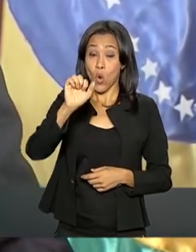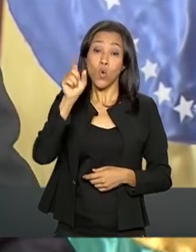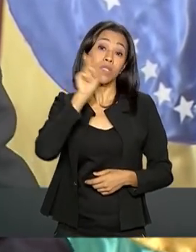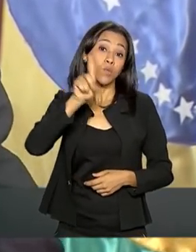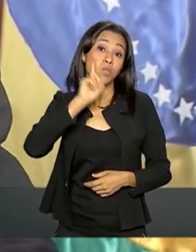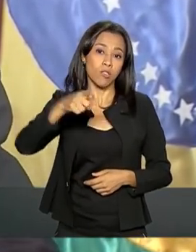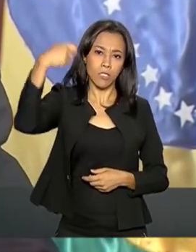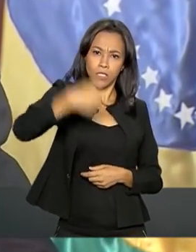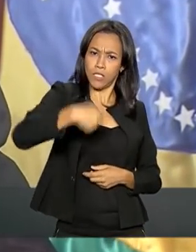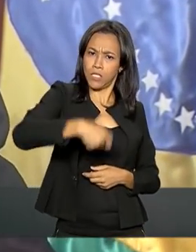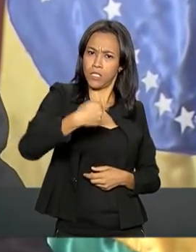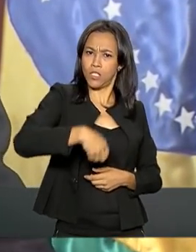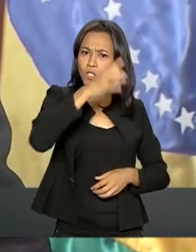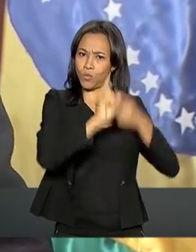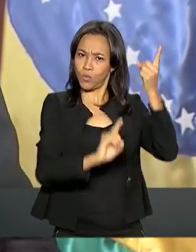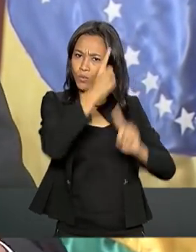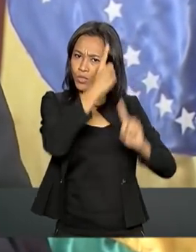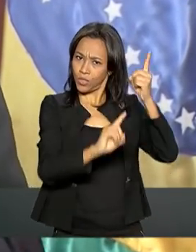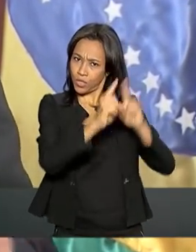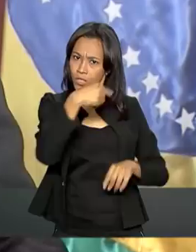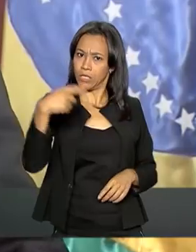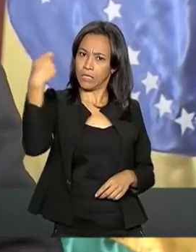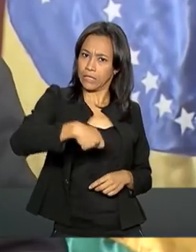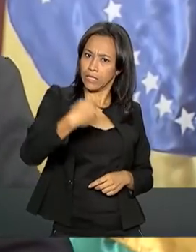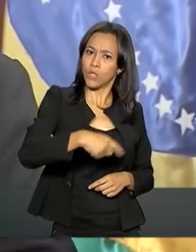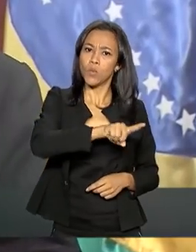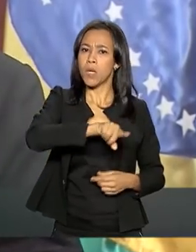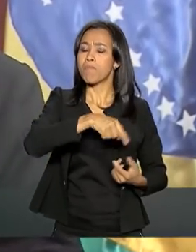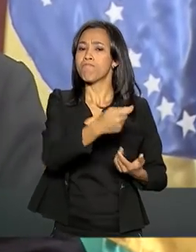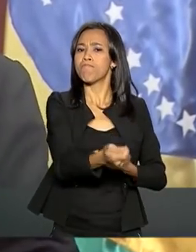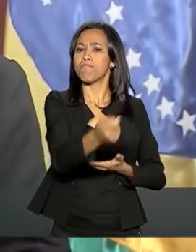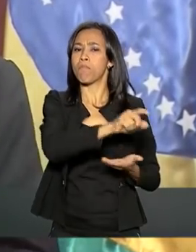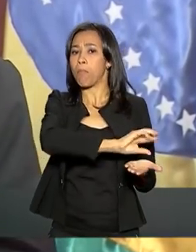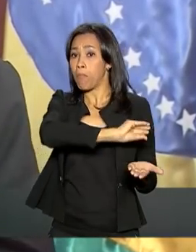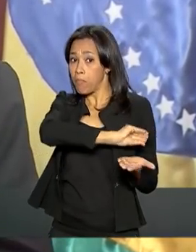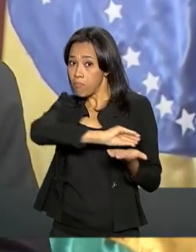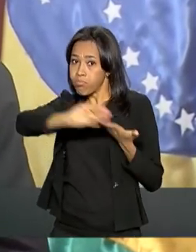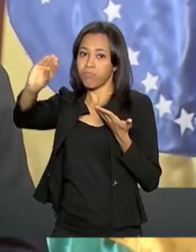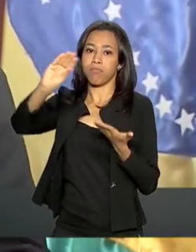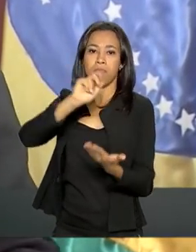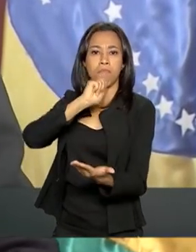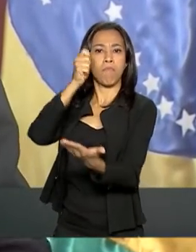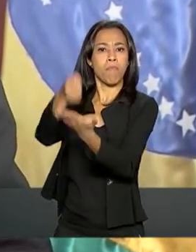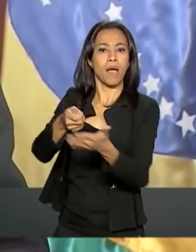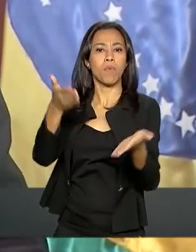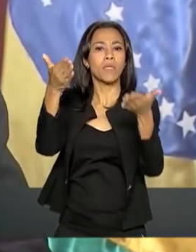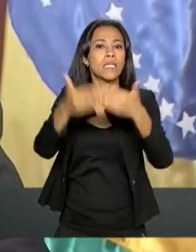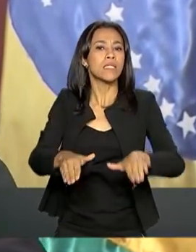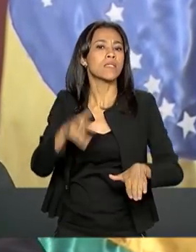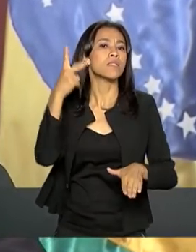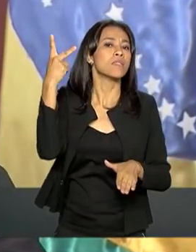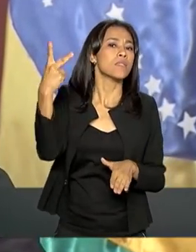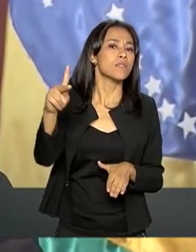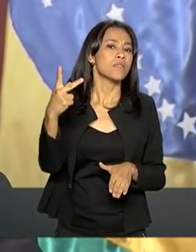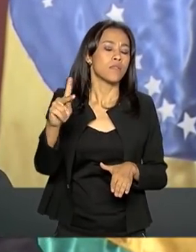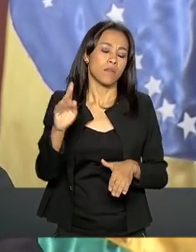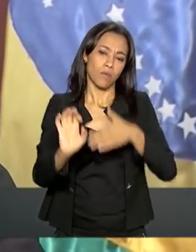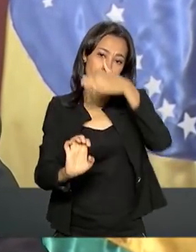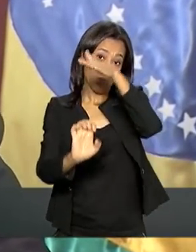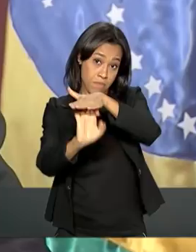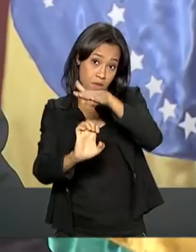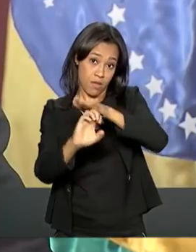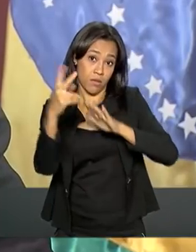Chile, através de um verdadeiro ultimátum, o pagamento de uma grande indenização à empresa norte-americana. E